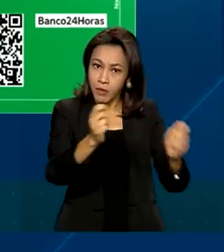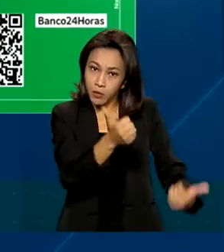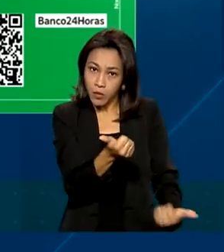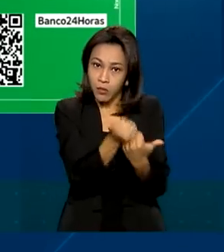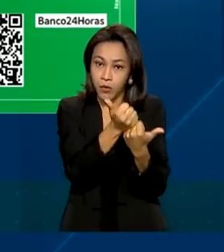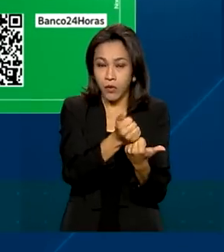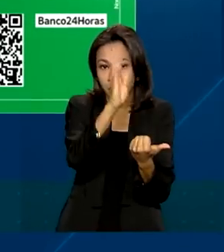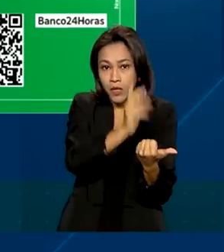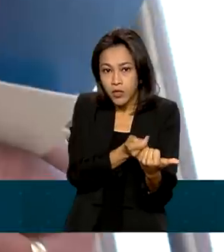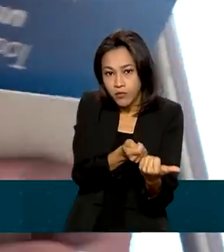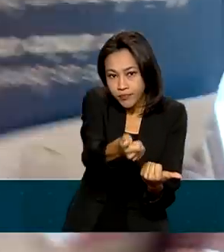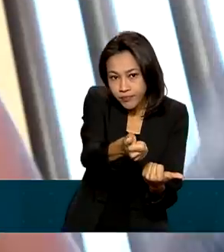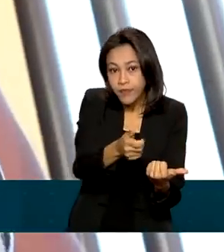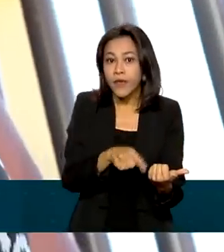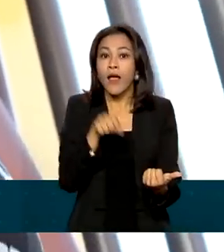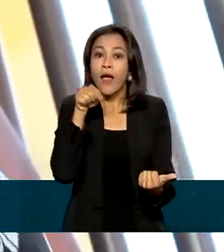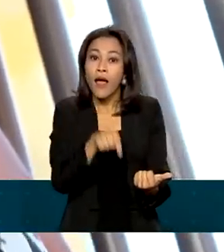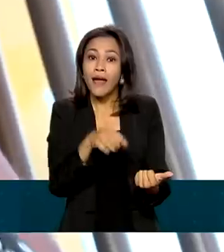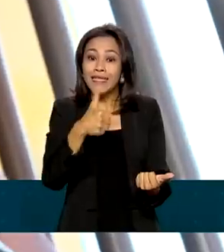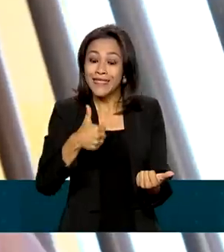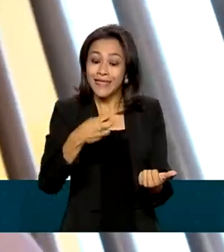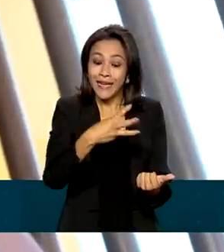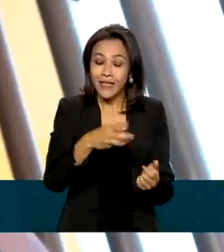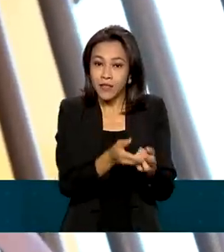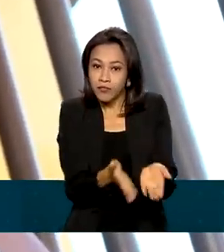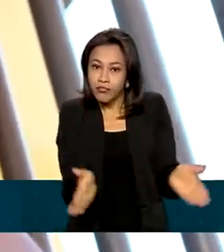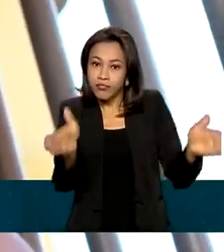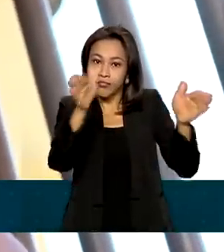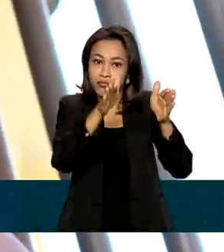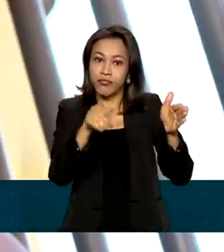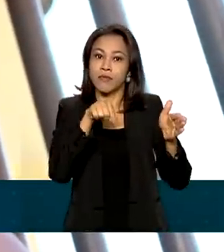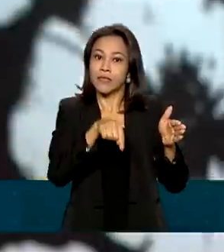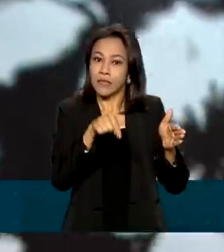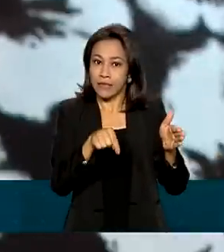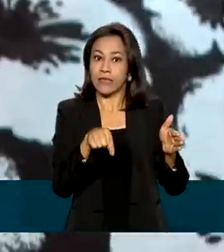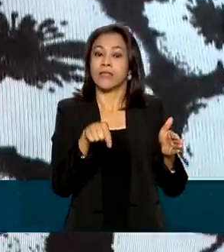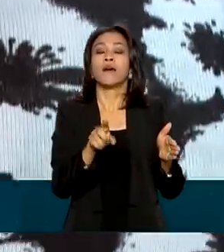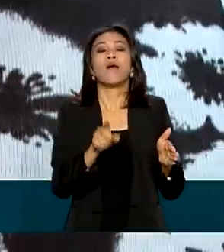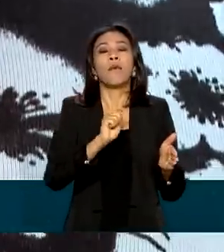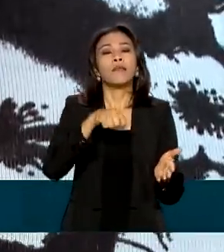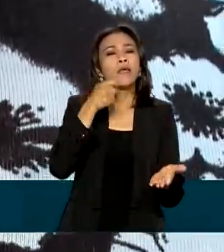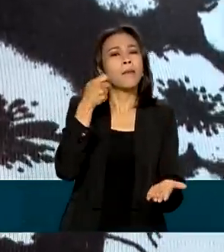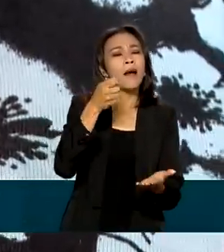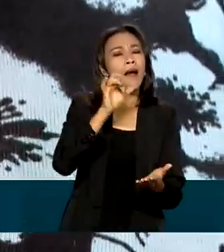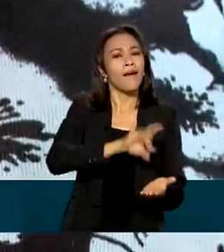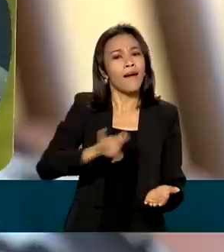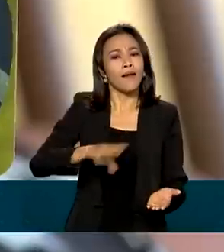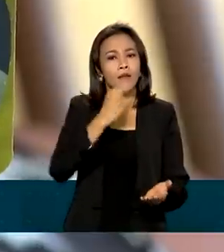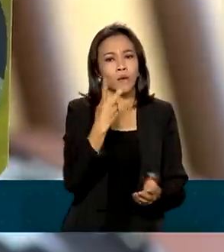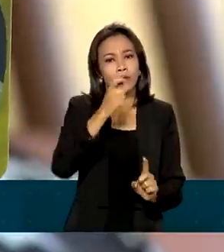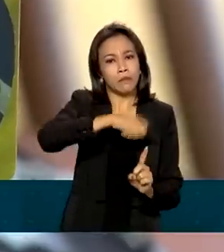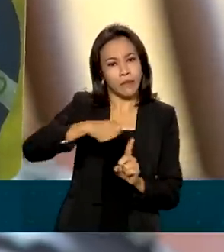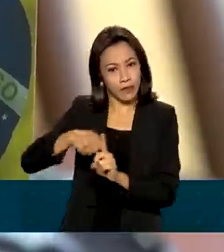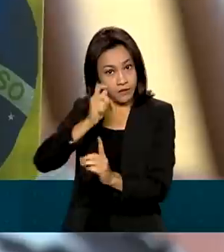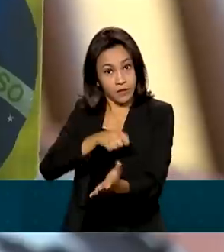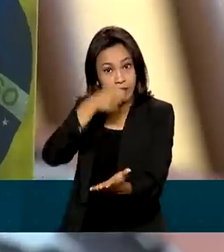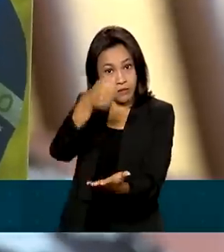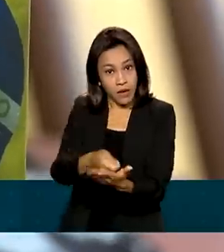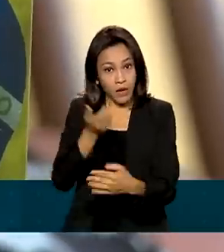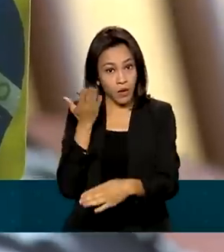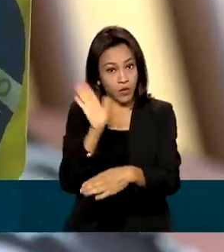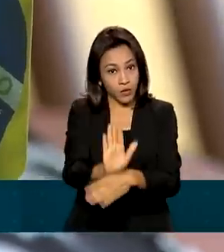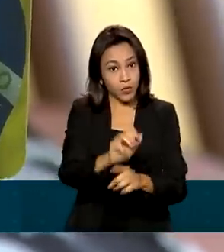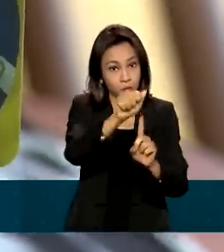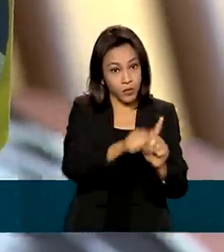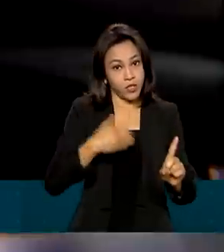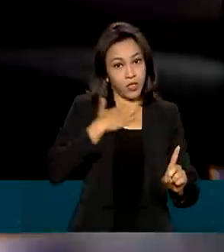gás de cozinha de 13 quilos teve o valor dobrado até o fim do ano. Pago a cada 2 meses, a ajuda será concedida em